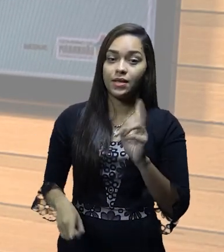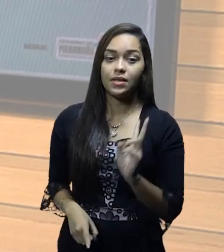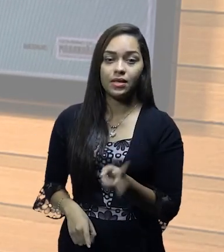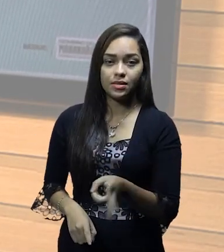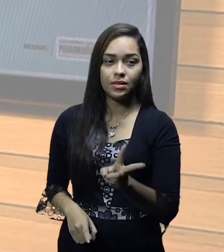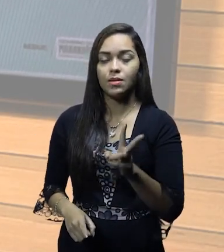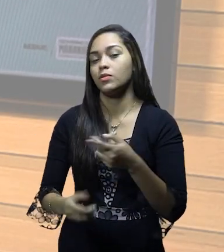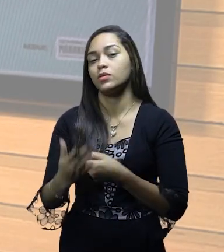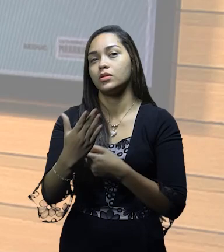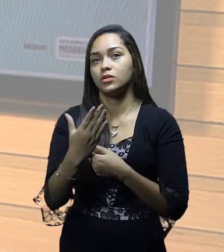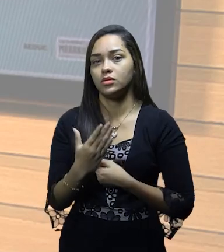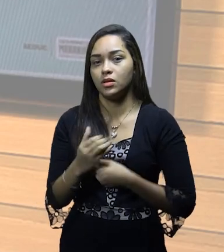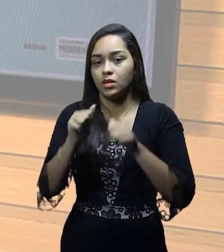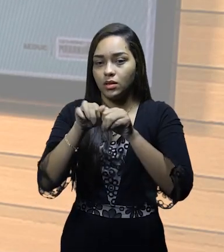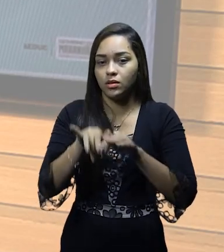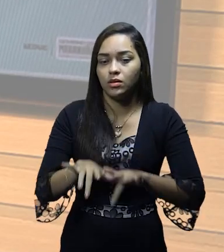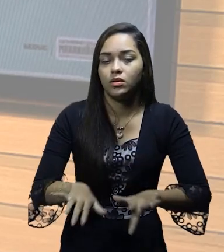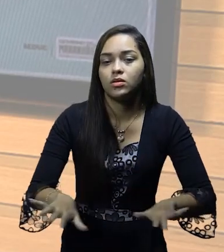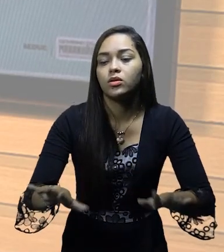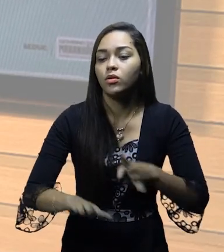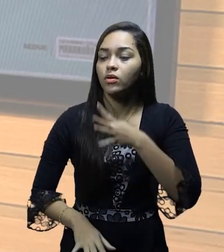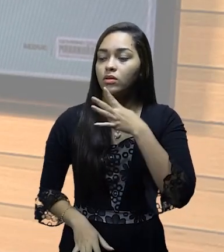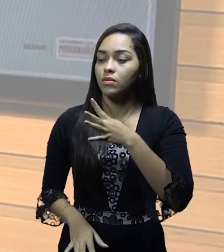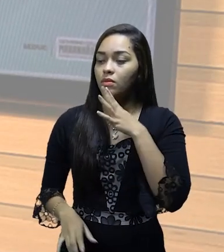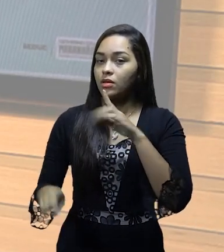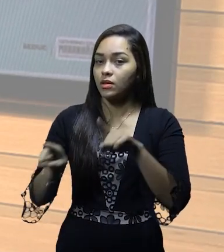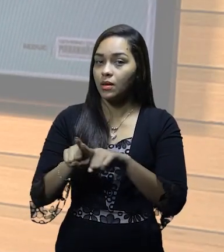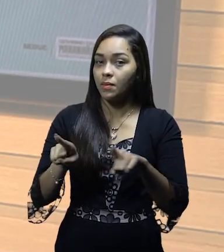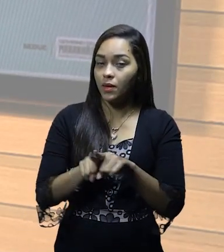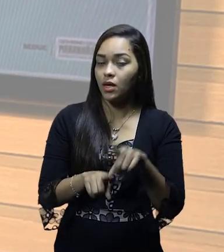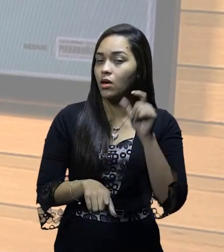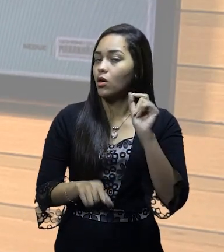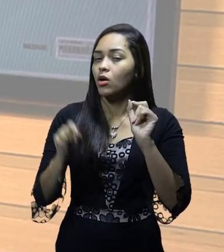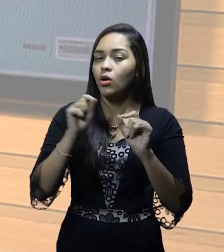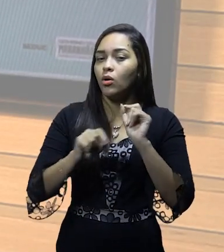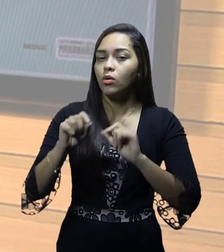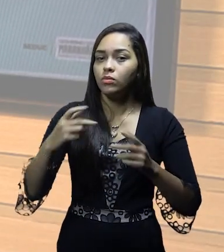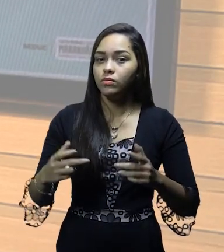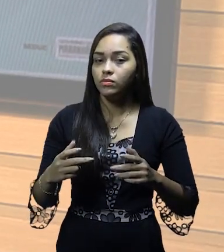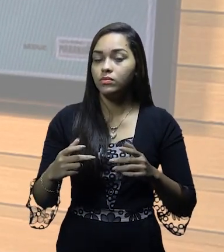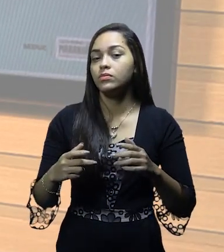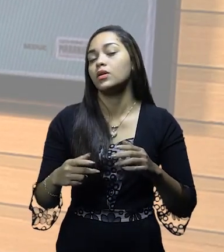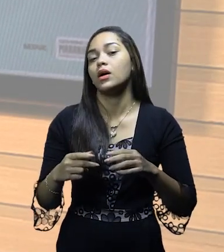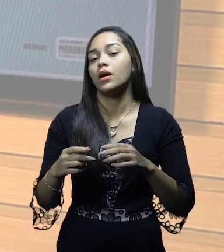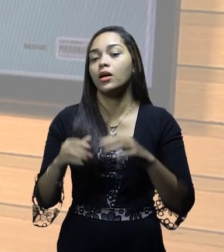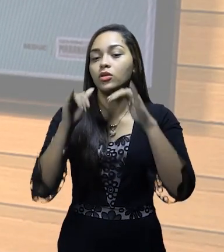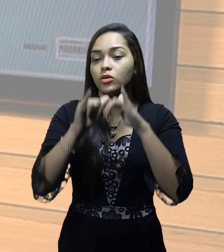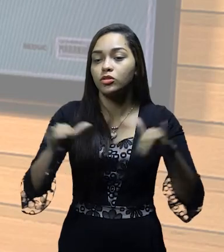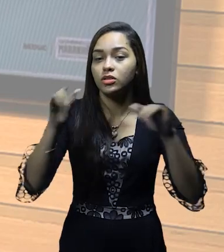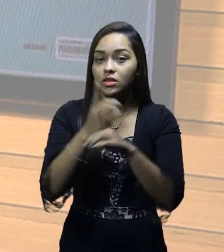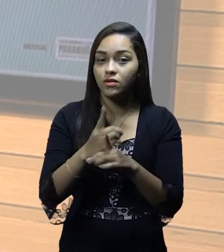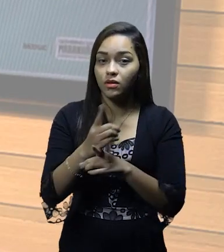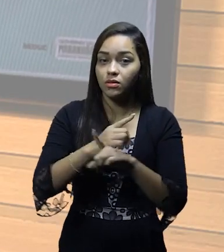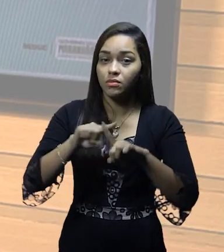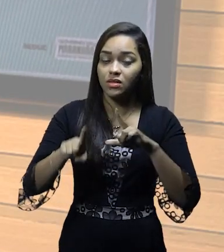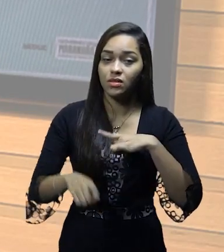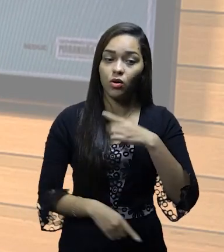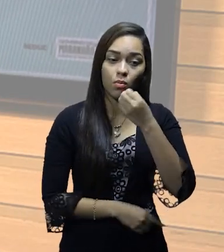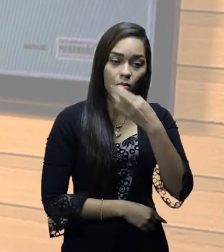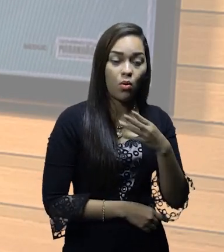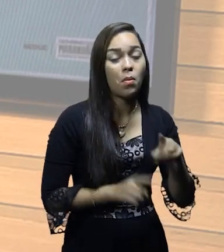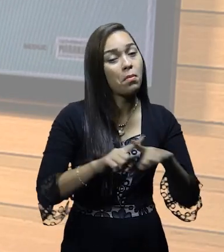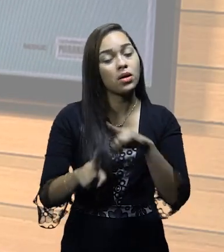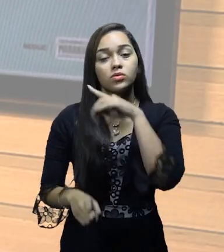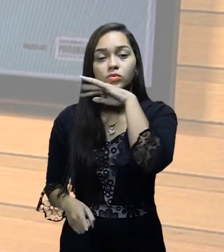inventada por esses dias, né, nós sabemos disso, mas é o que tem nos ajudado a expandir conhecimento, a expandir também